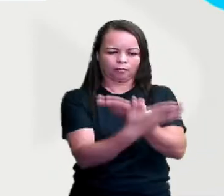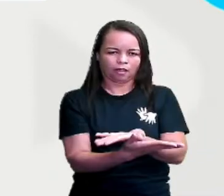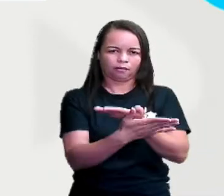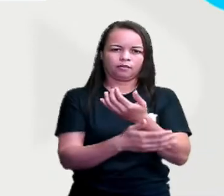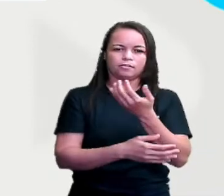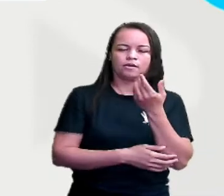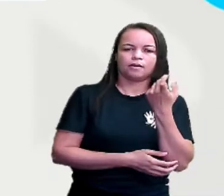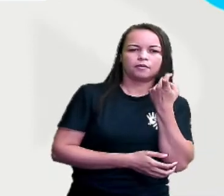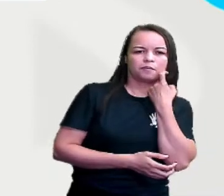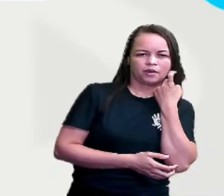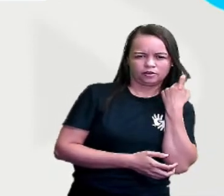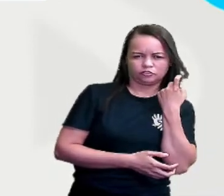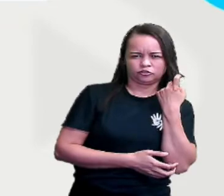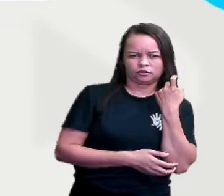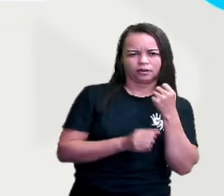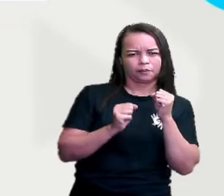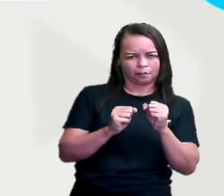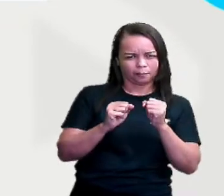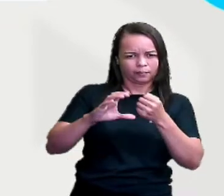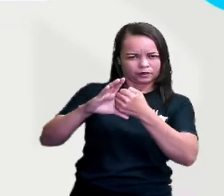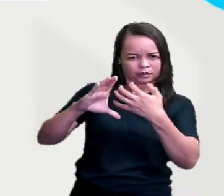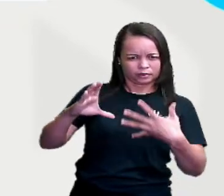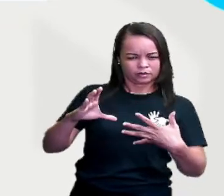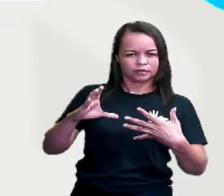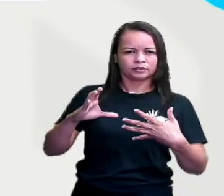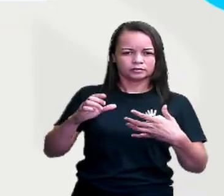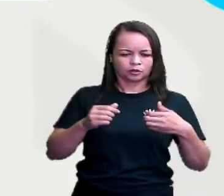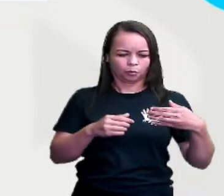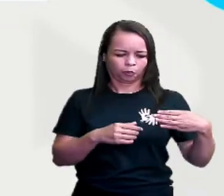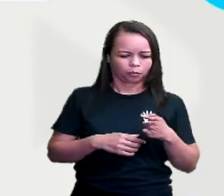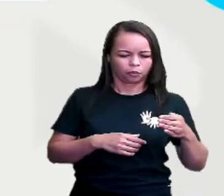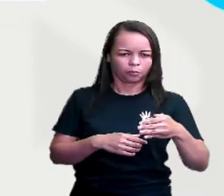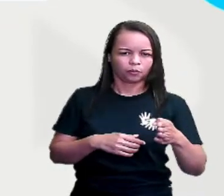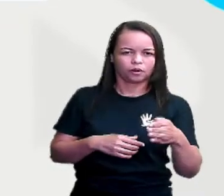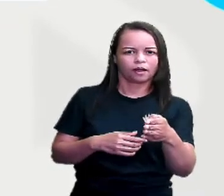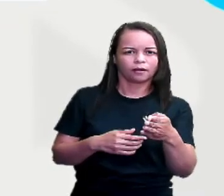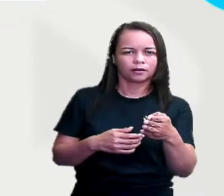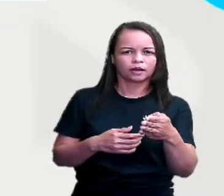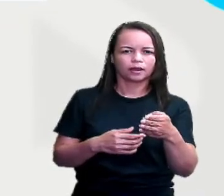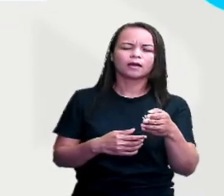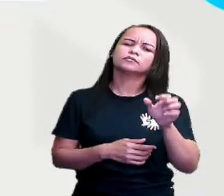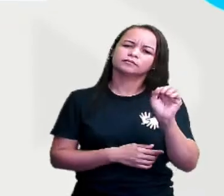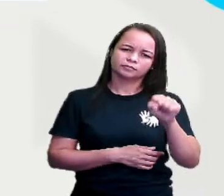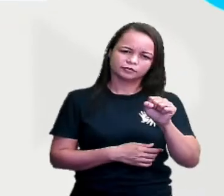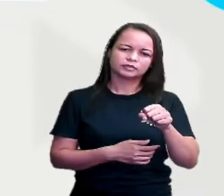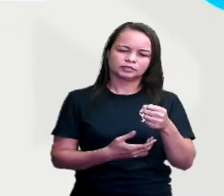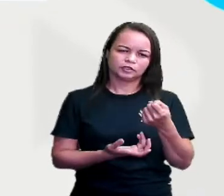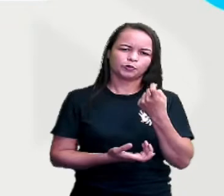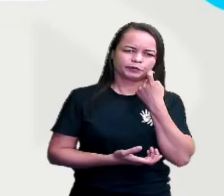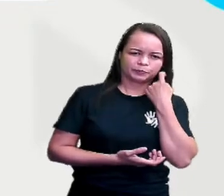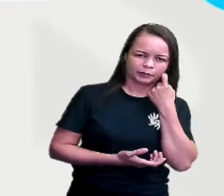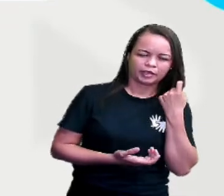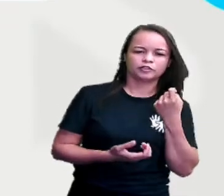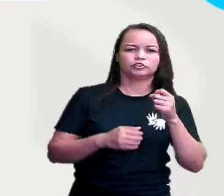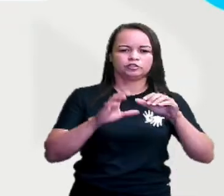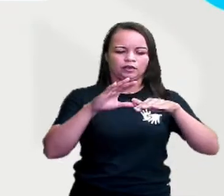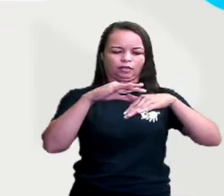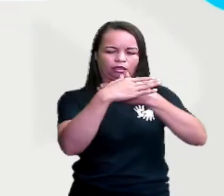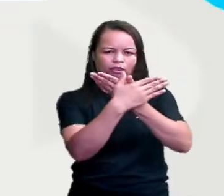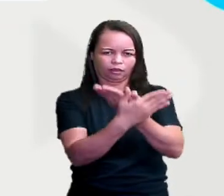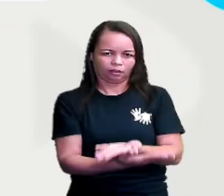poderia colocar tendo essa característica de nadar? Tenho certeza aí que sim, não é isso? Os peixes, a baleia,